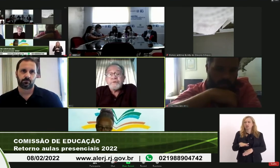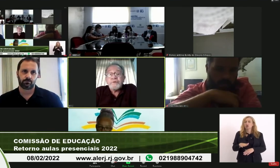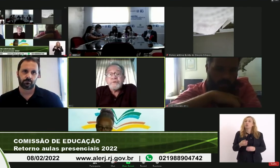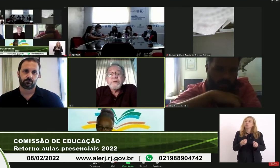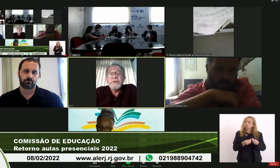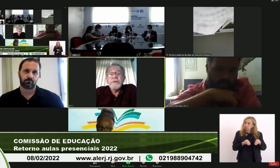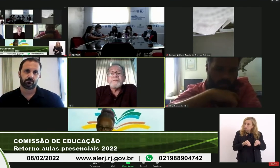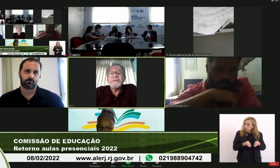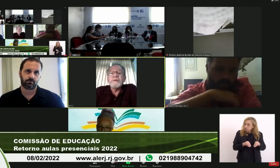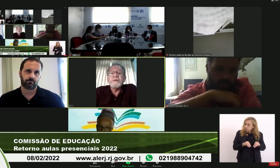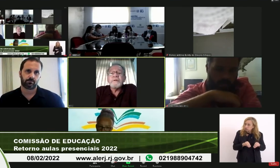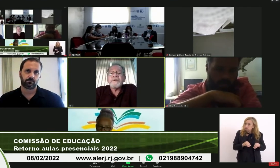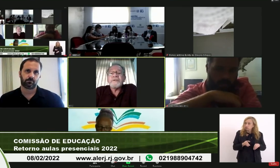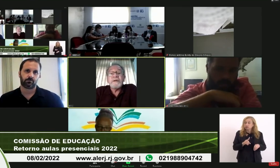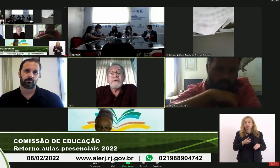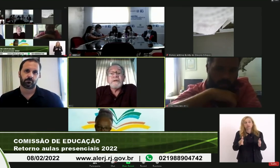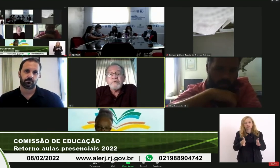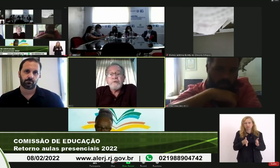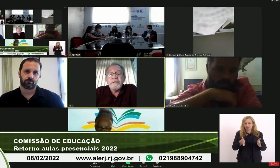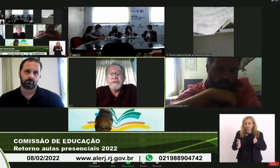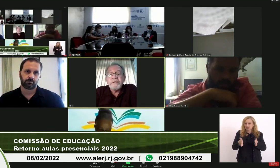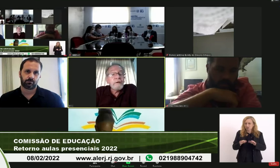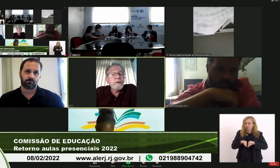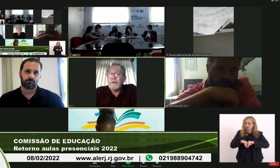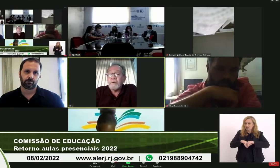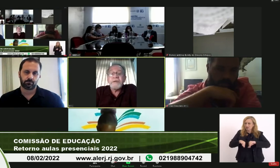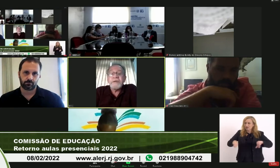prejuízo desse tempo afastado é muito grande.